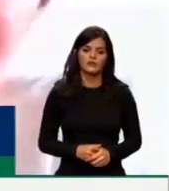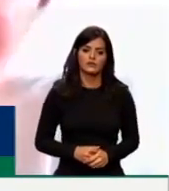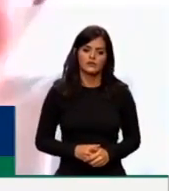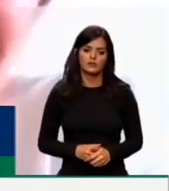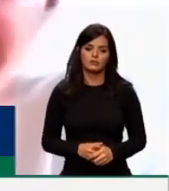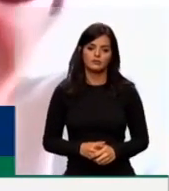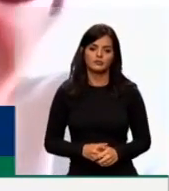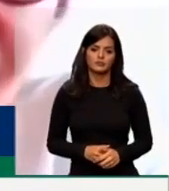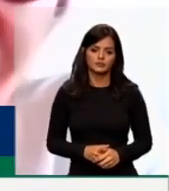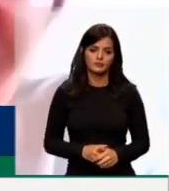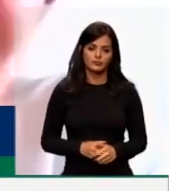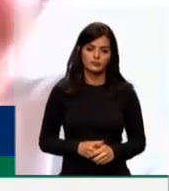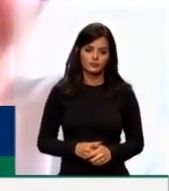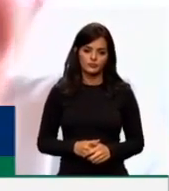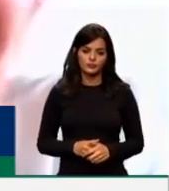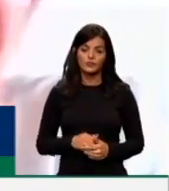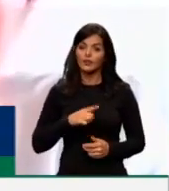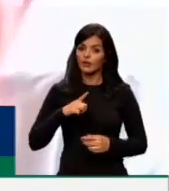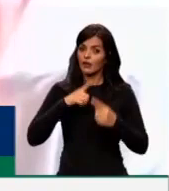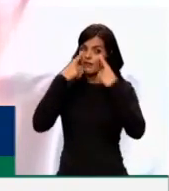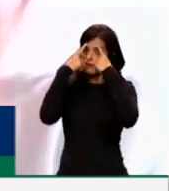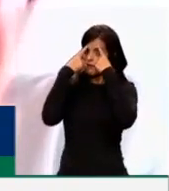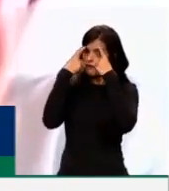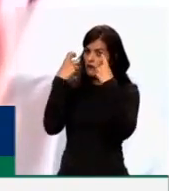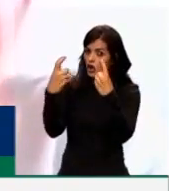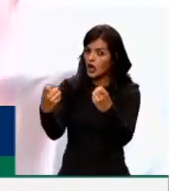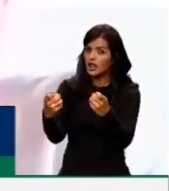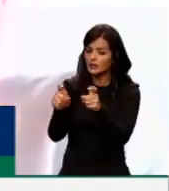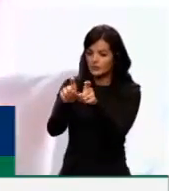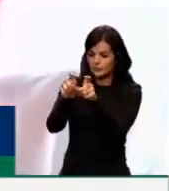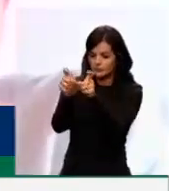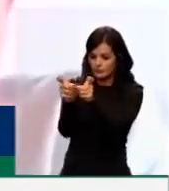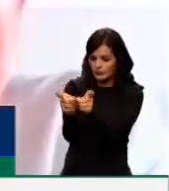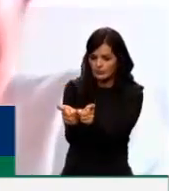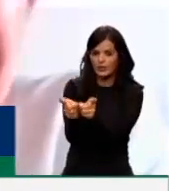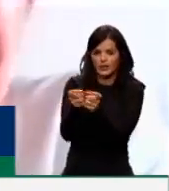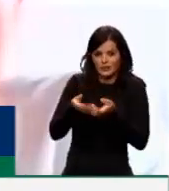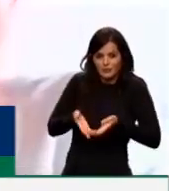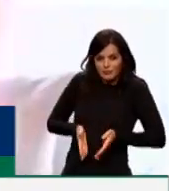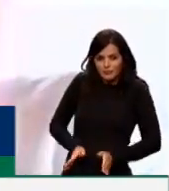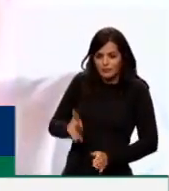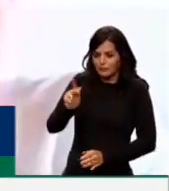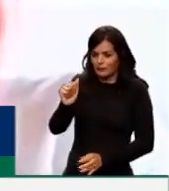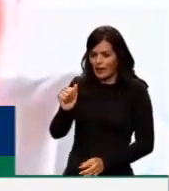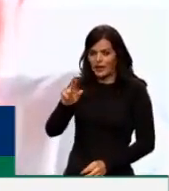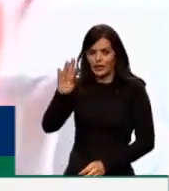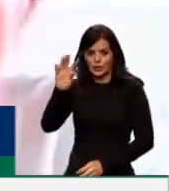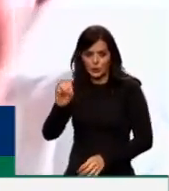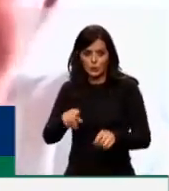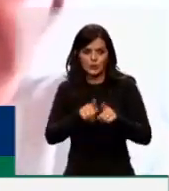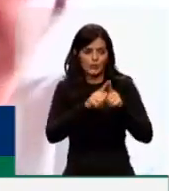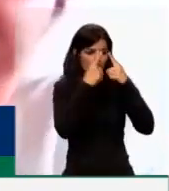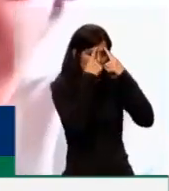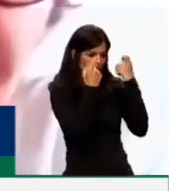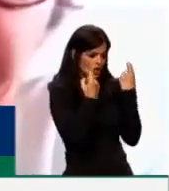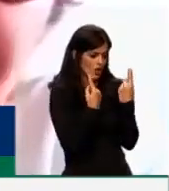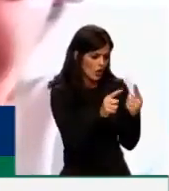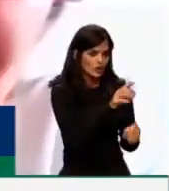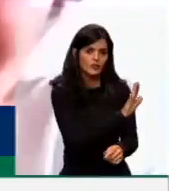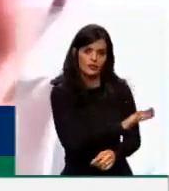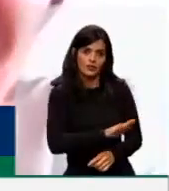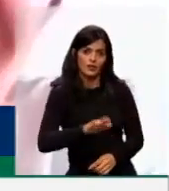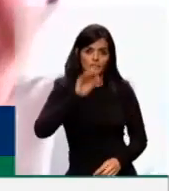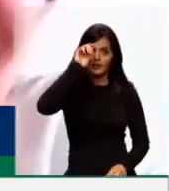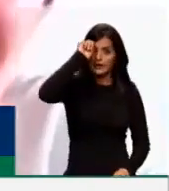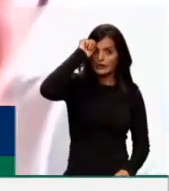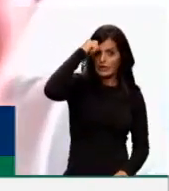do aumento maior de violência obstétrica, das doenças infantis que atingem mais as crianças negras, de